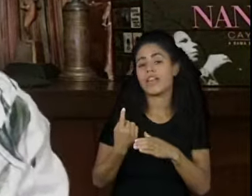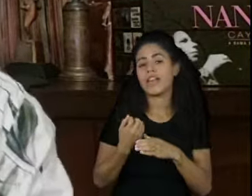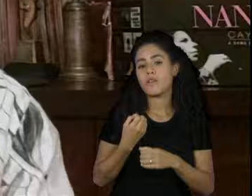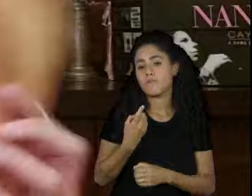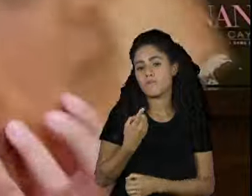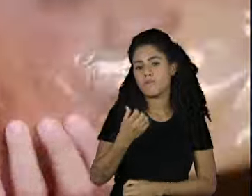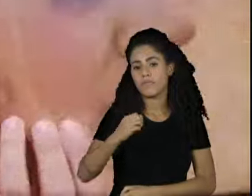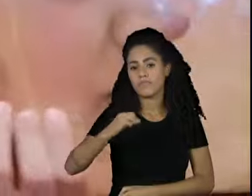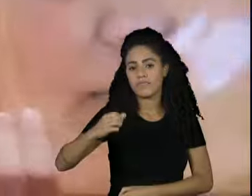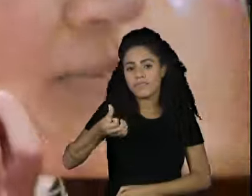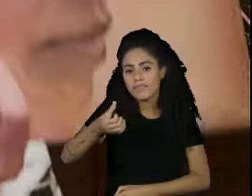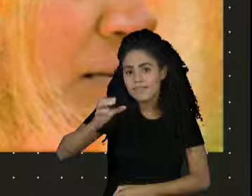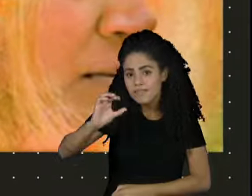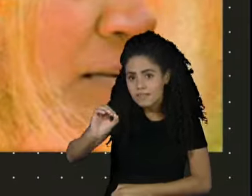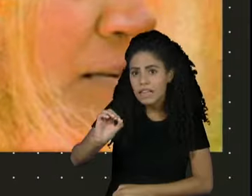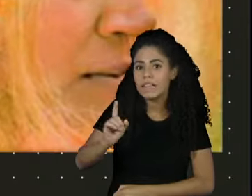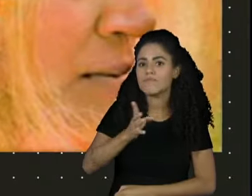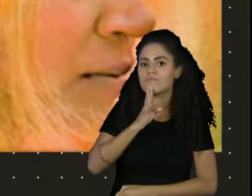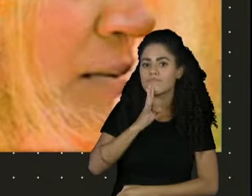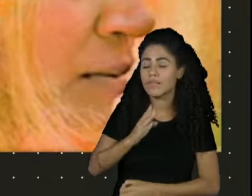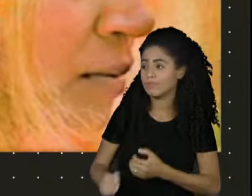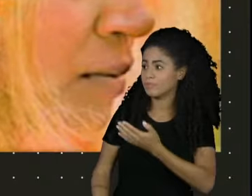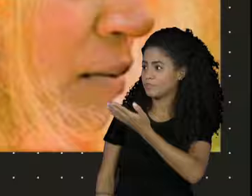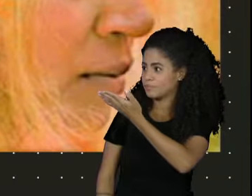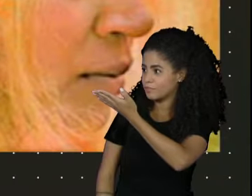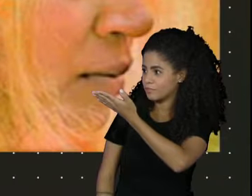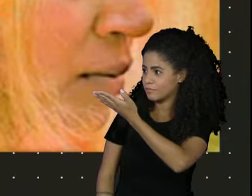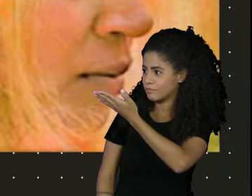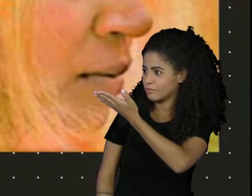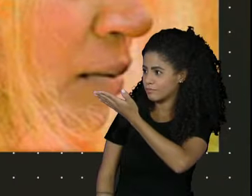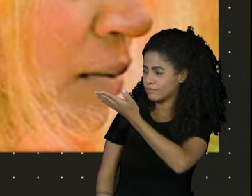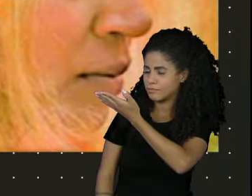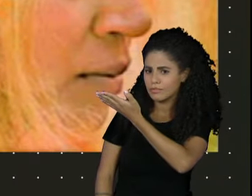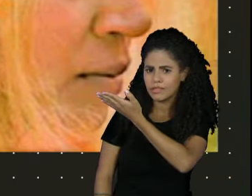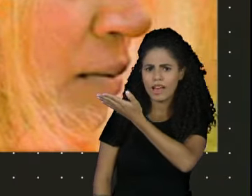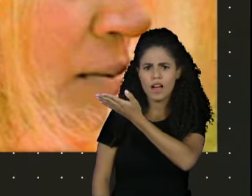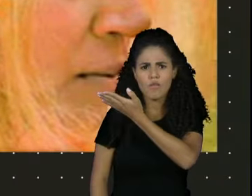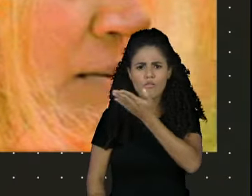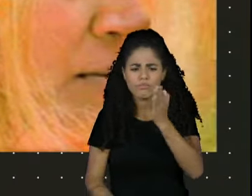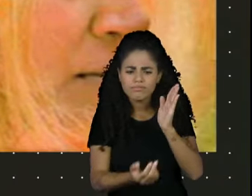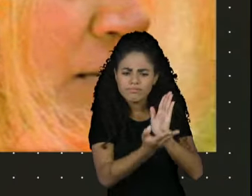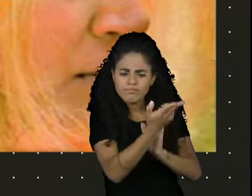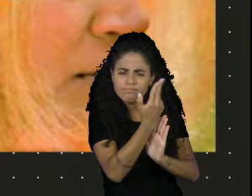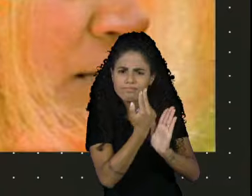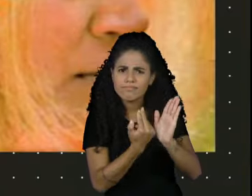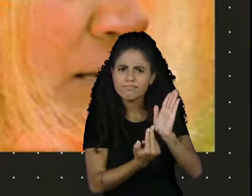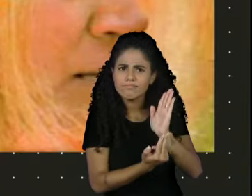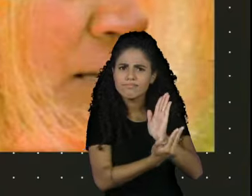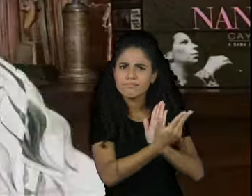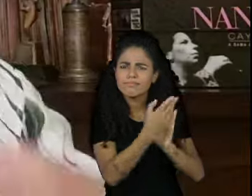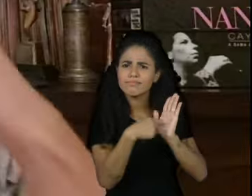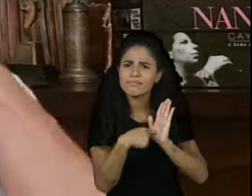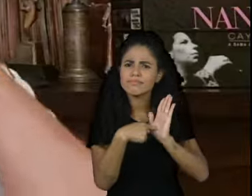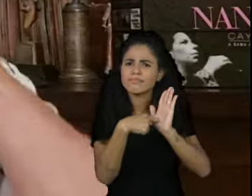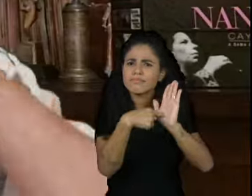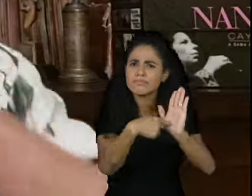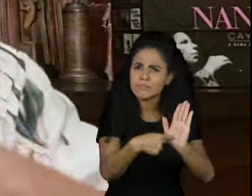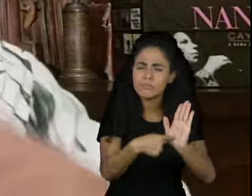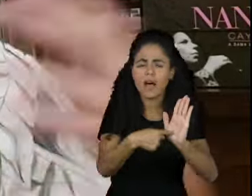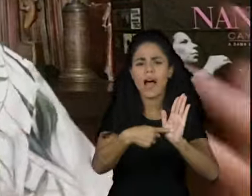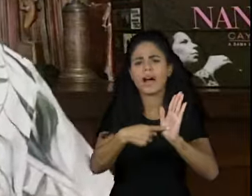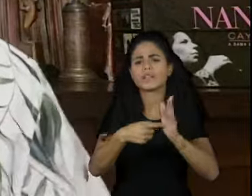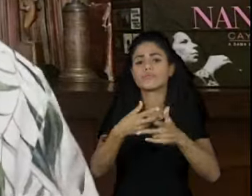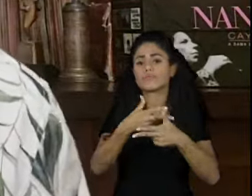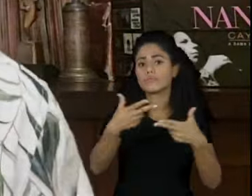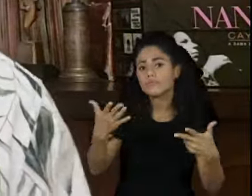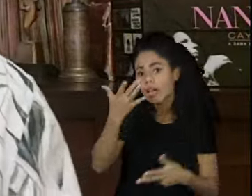aqui. Eram uns discos, assim, com os arranjos muito modernos do César Camargo Mariano, do